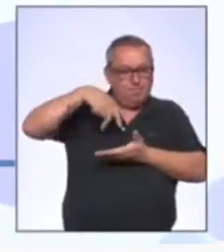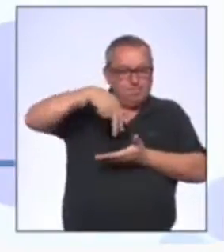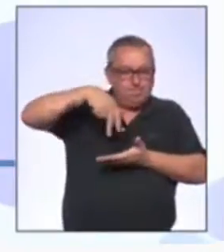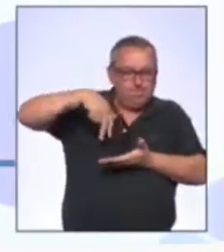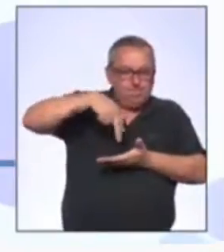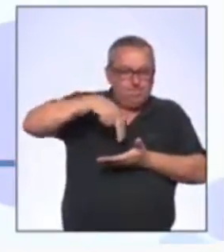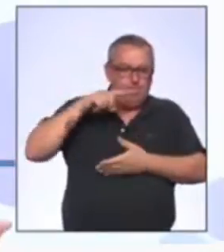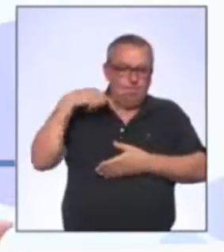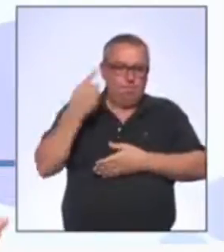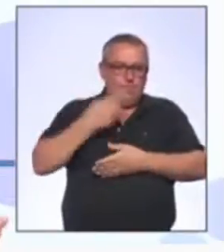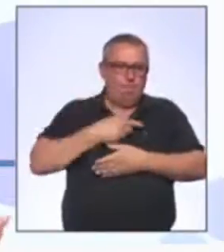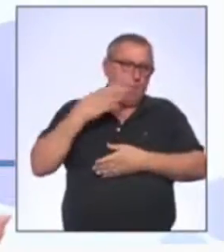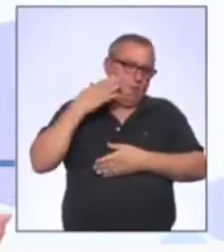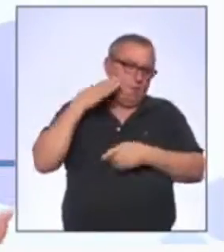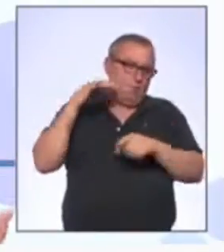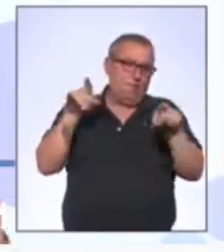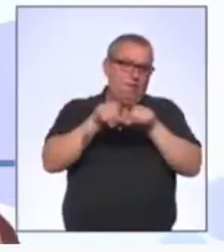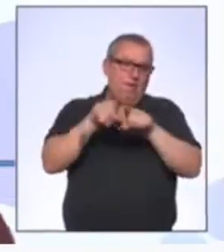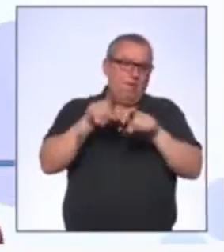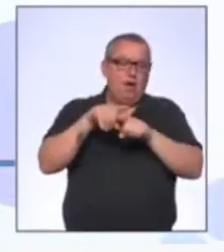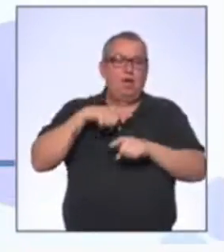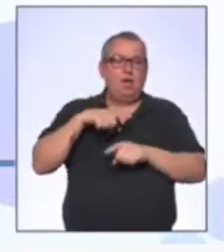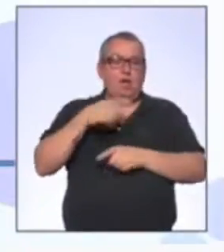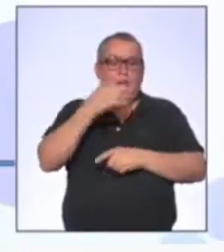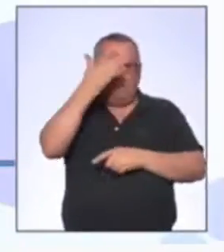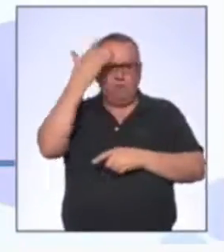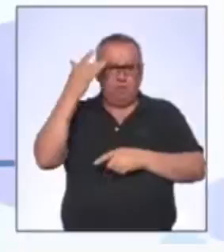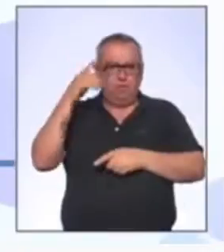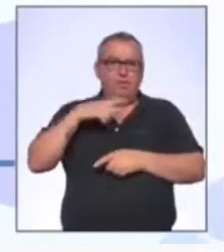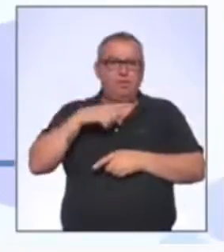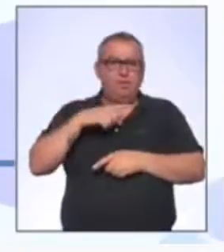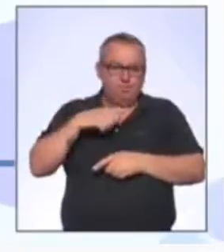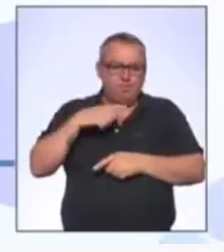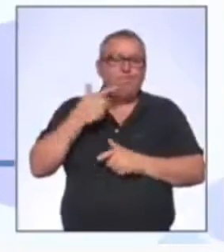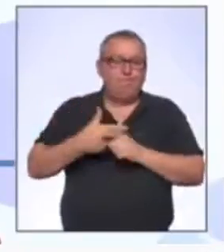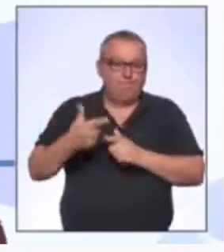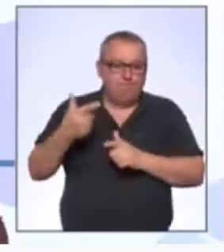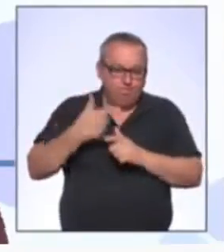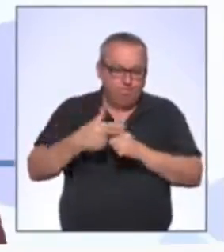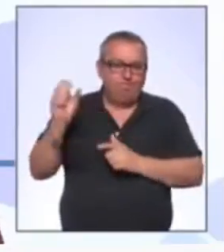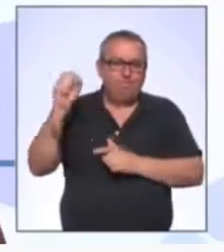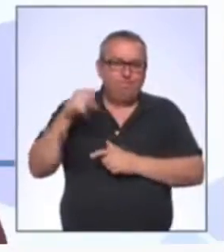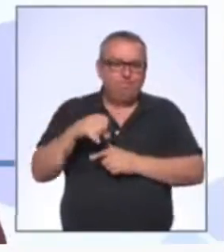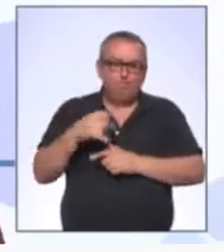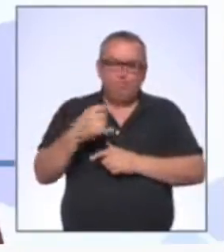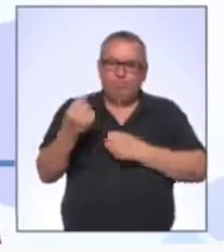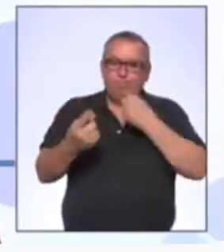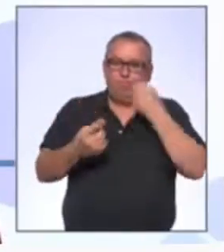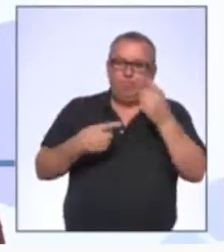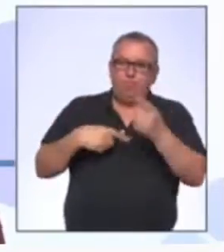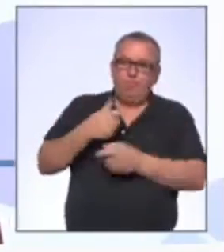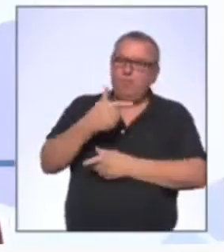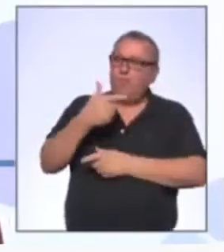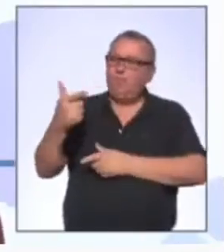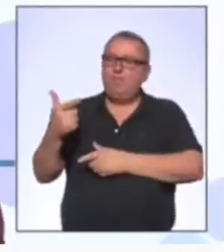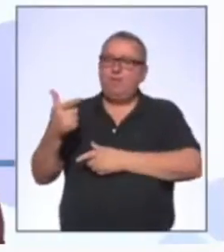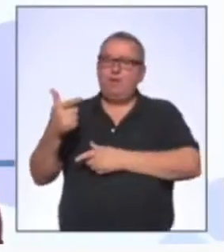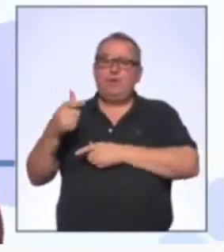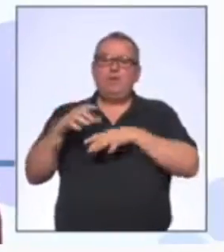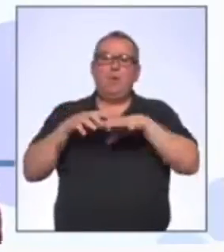nós nós sabemos que existem pessoas que encontram-se nesses casos então algumas passam a não ter